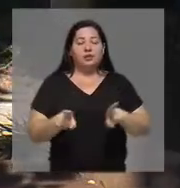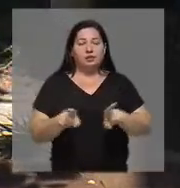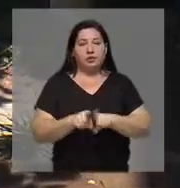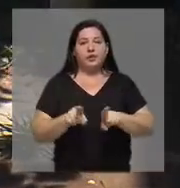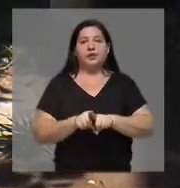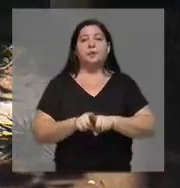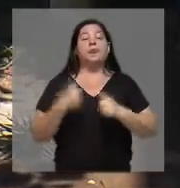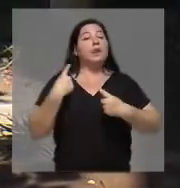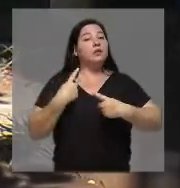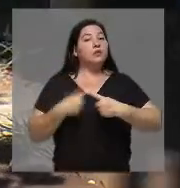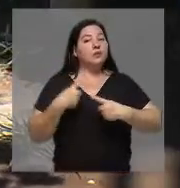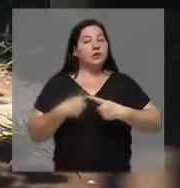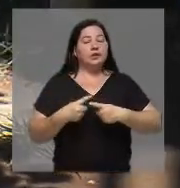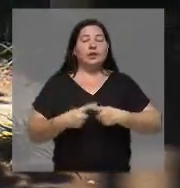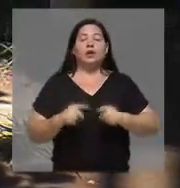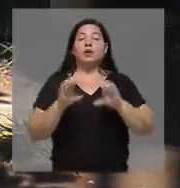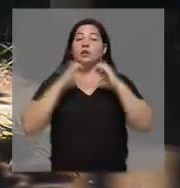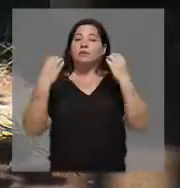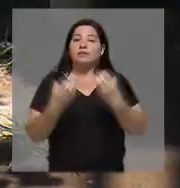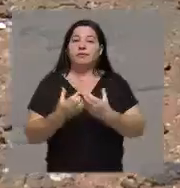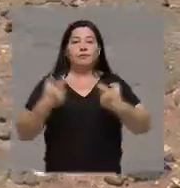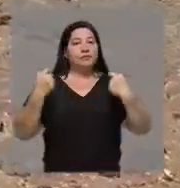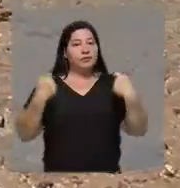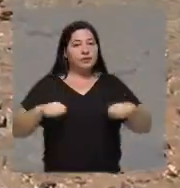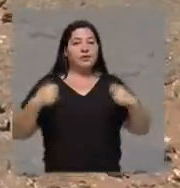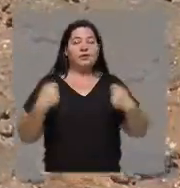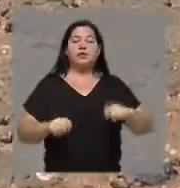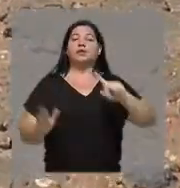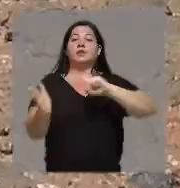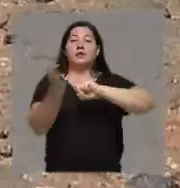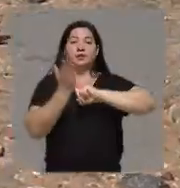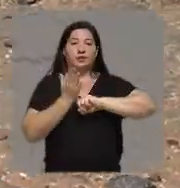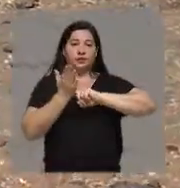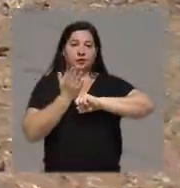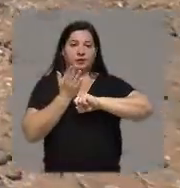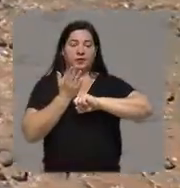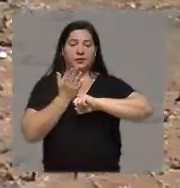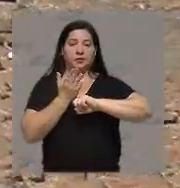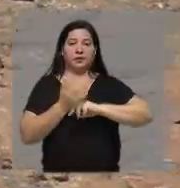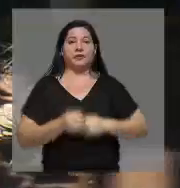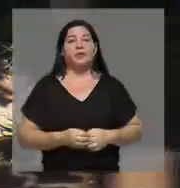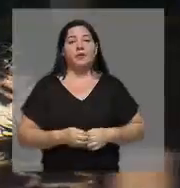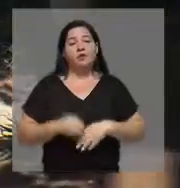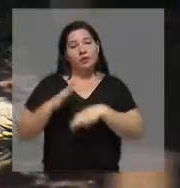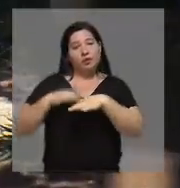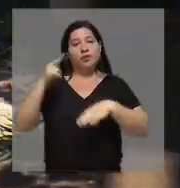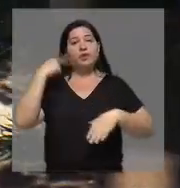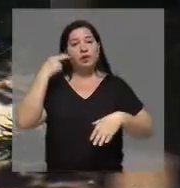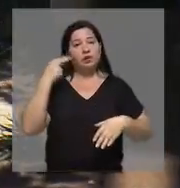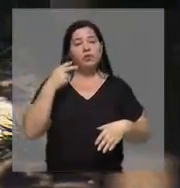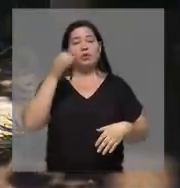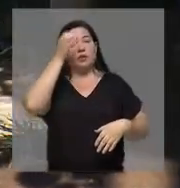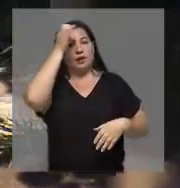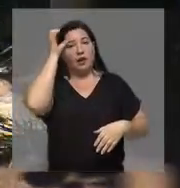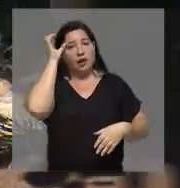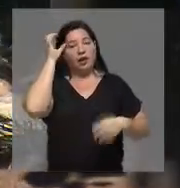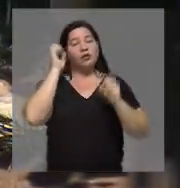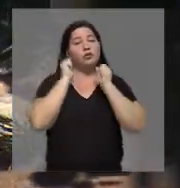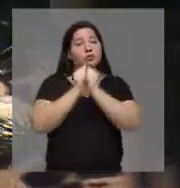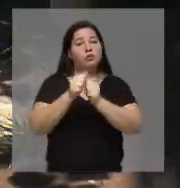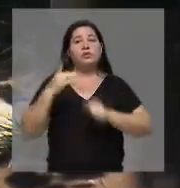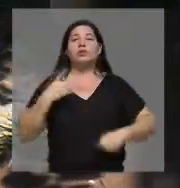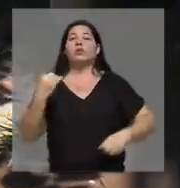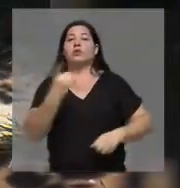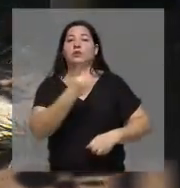nossa comunidade precisa, né, da ajuda. Então nós comunicamos ao nosso vereador Caio Lima para estar conosco, junto